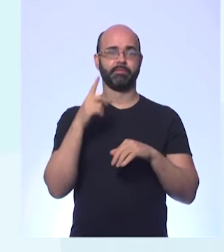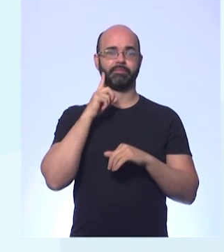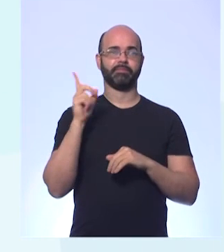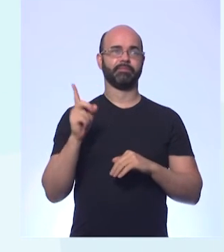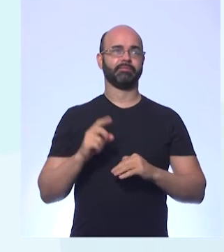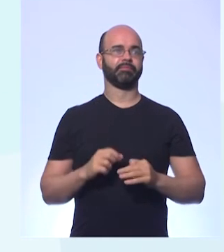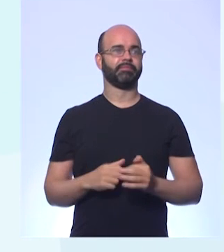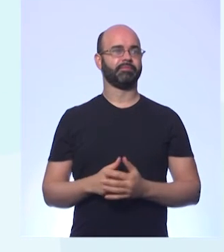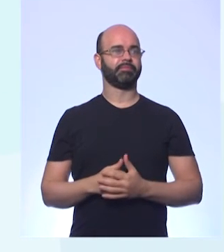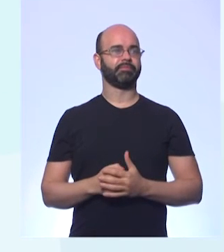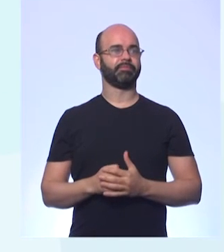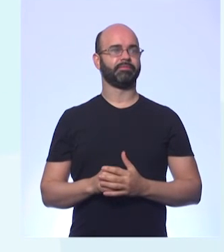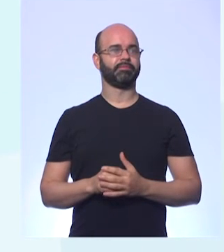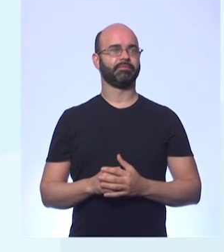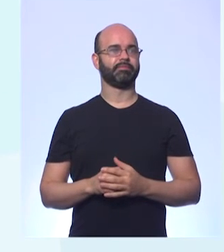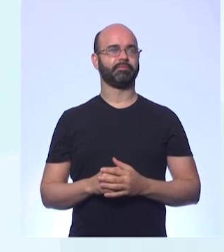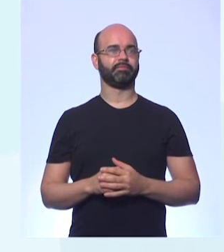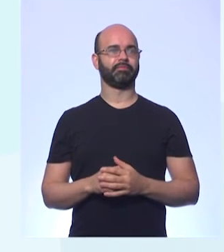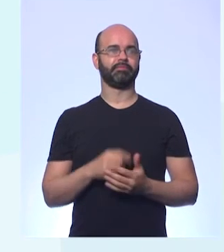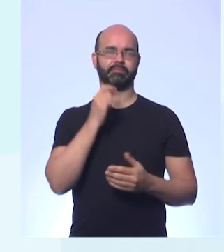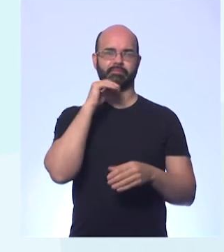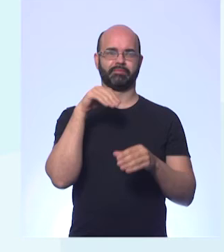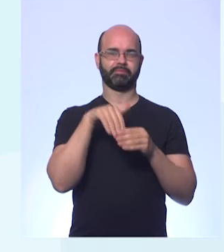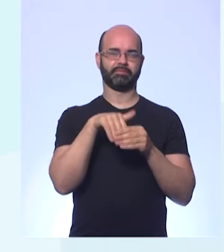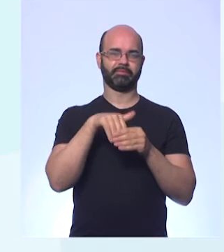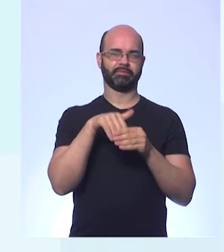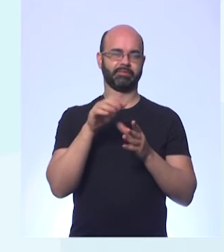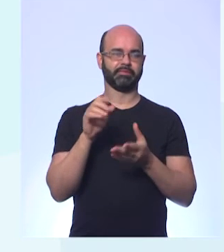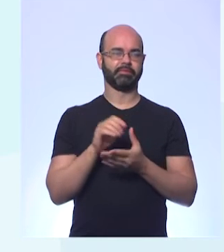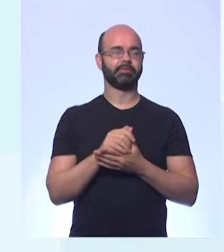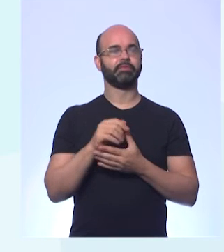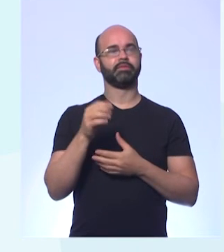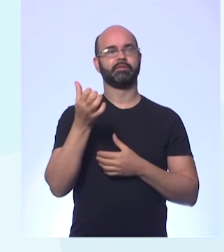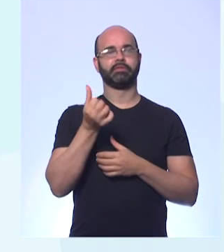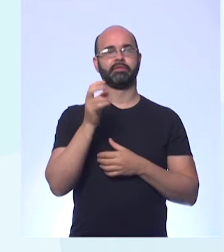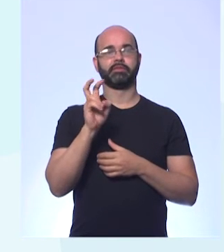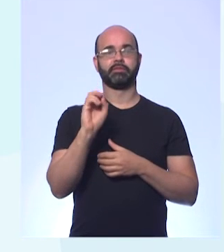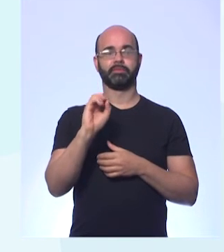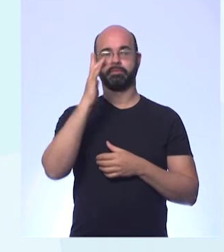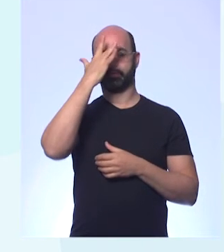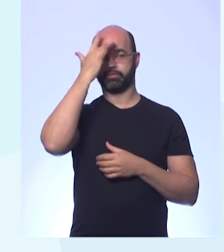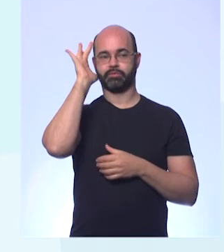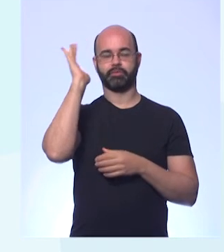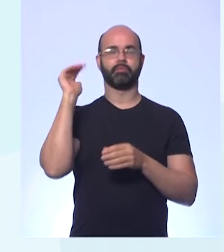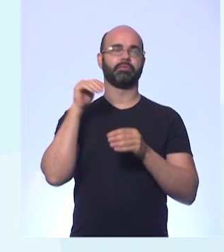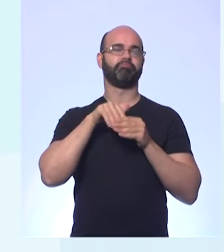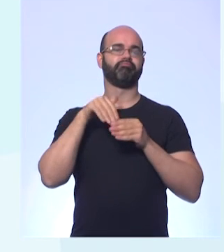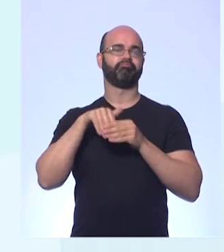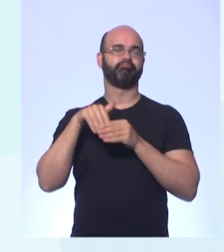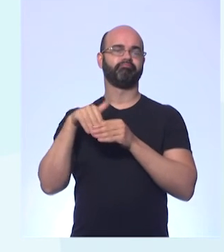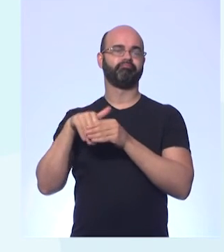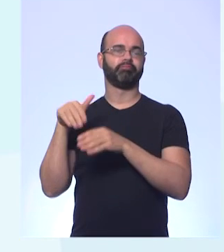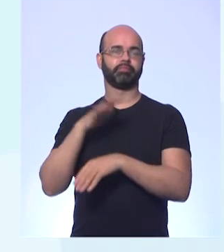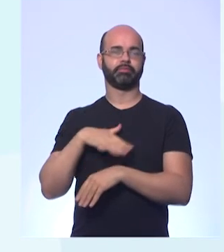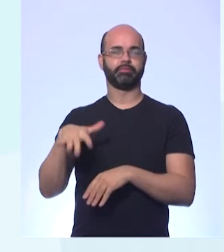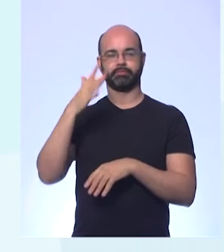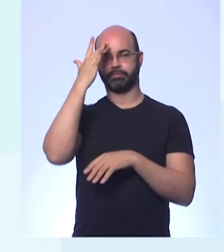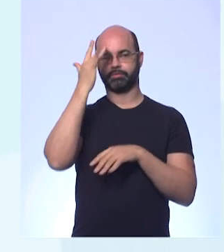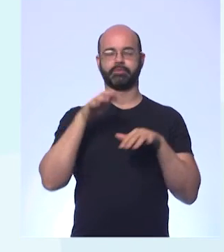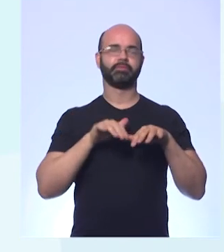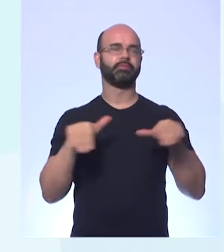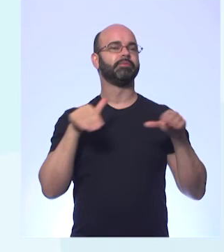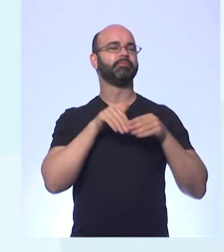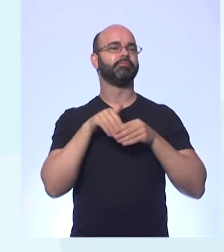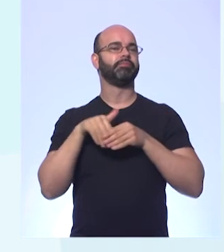ó. Em uma eleição, tivemos 650 eleitores. Ó, esse é o total de eleitores.